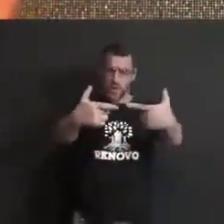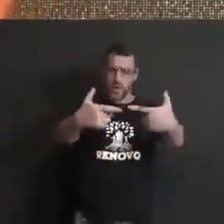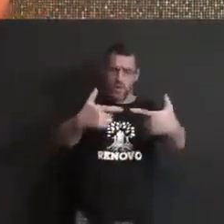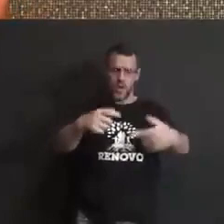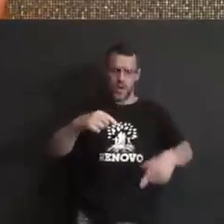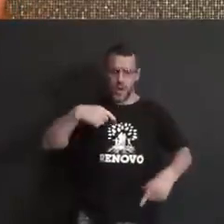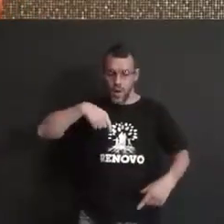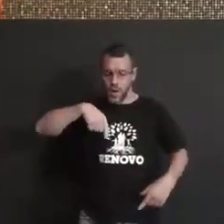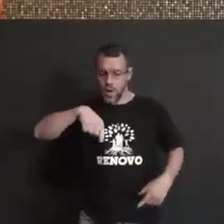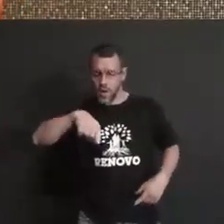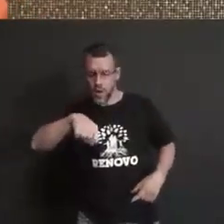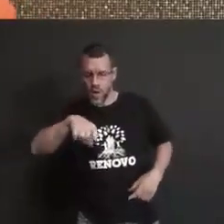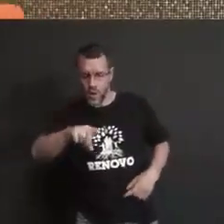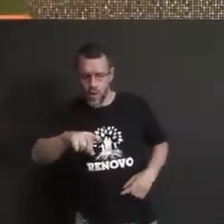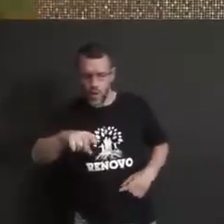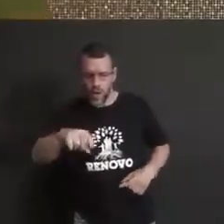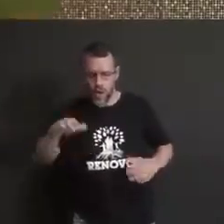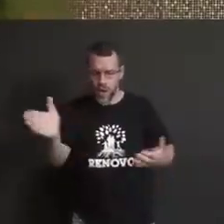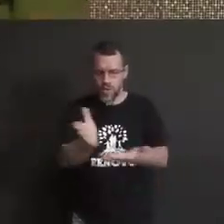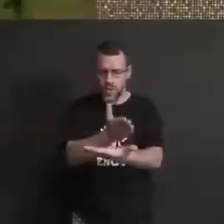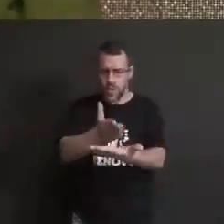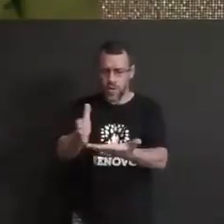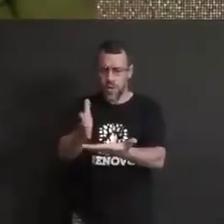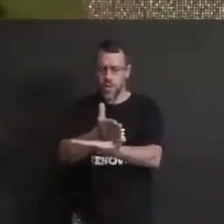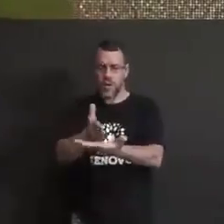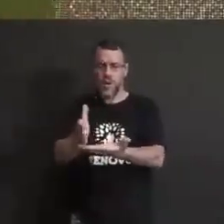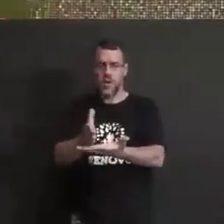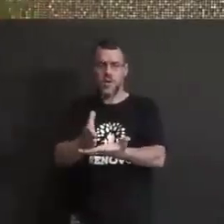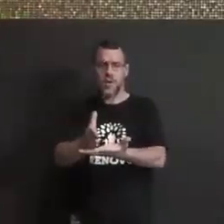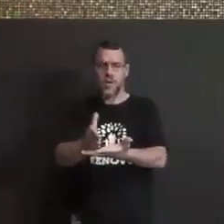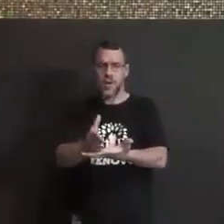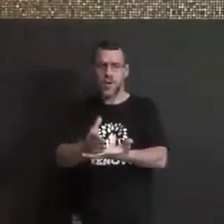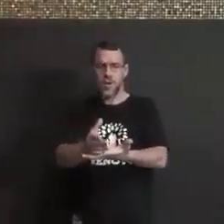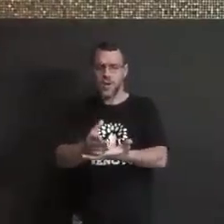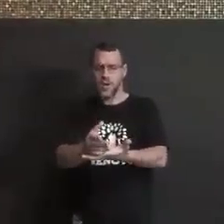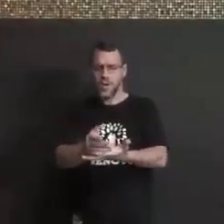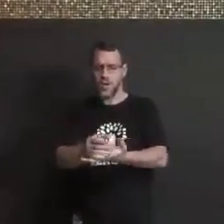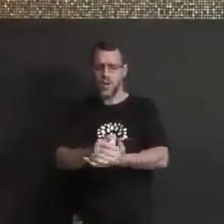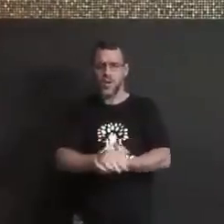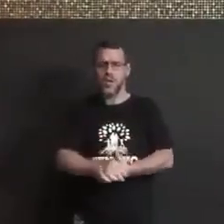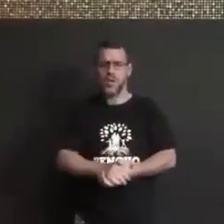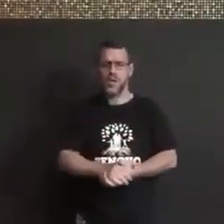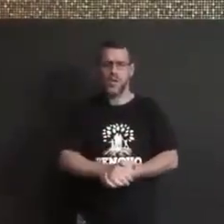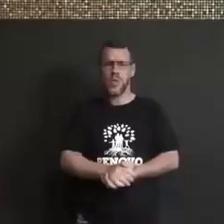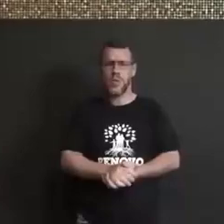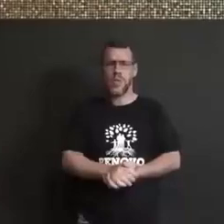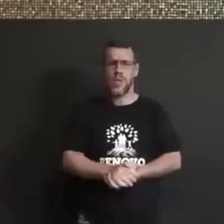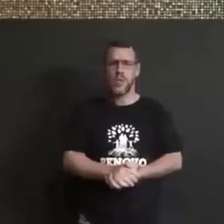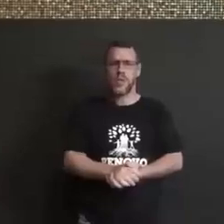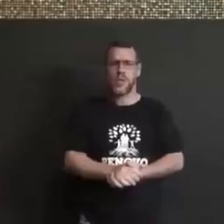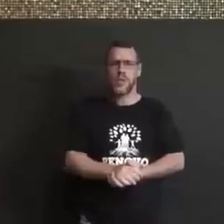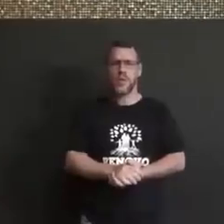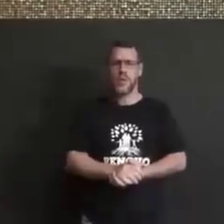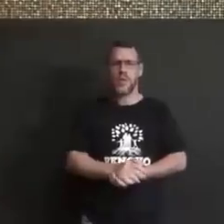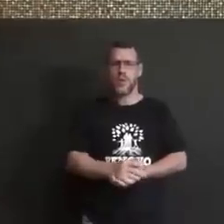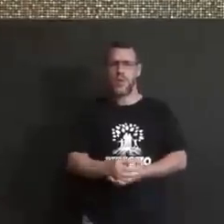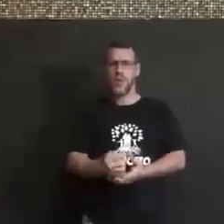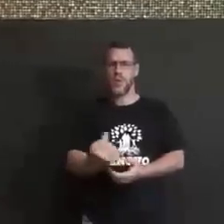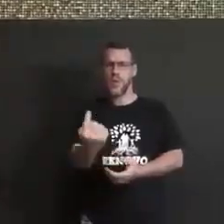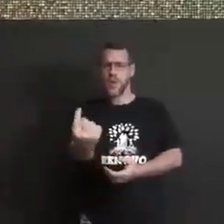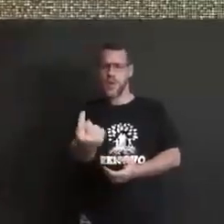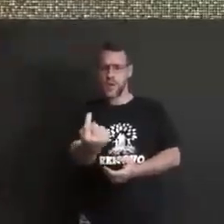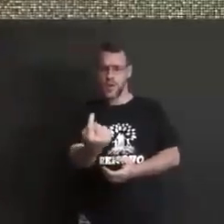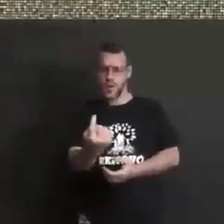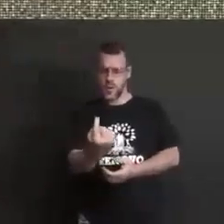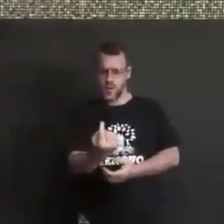Ele vai lá e separa. O que, que os irmãos que estavam brigando, que eram irmãos de fé dele, irmãos de povo